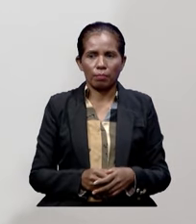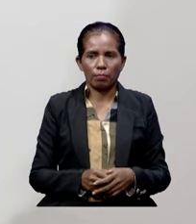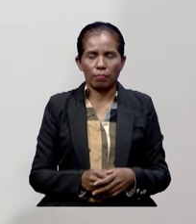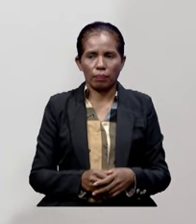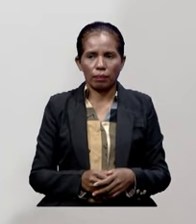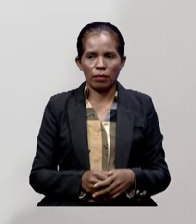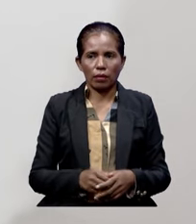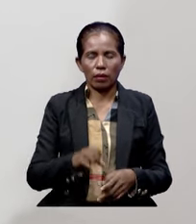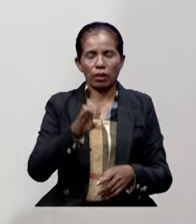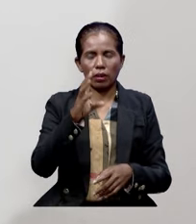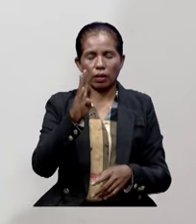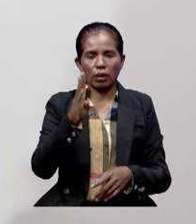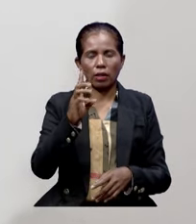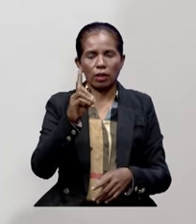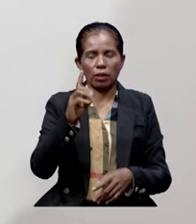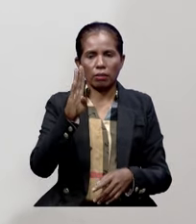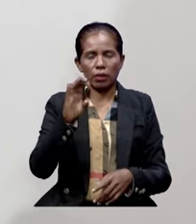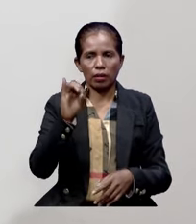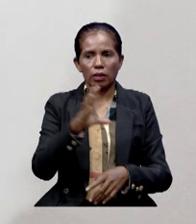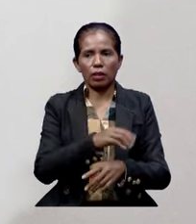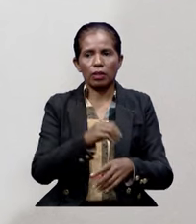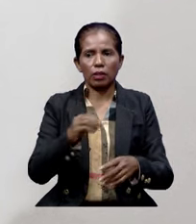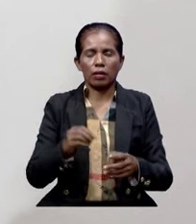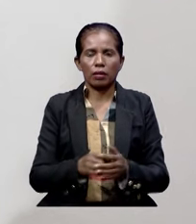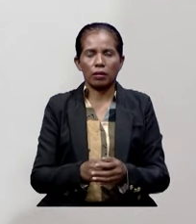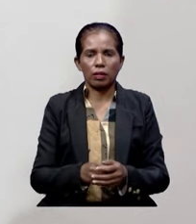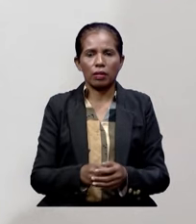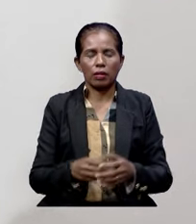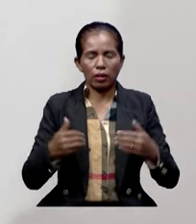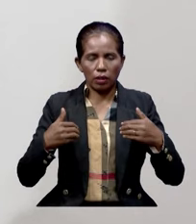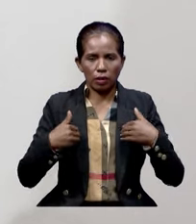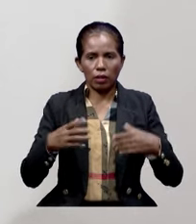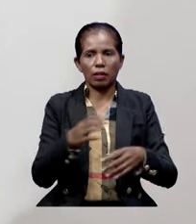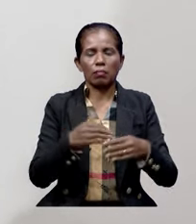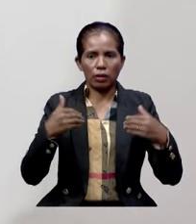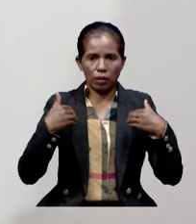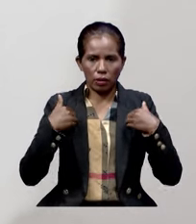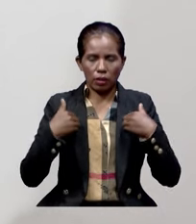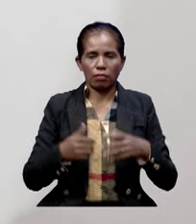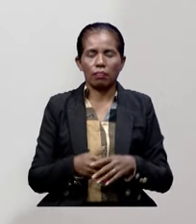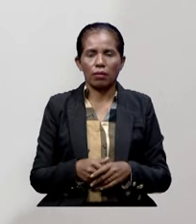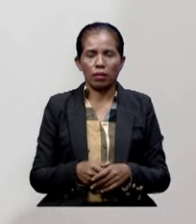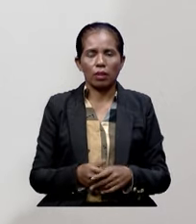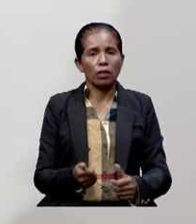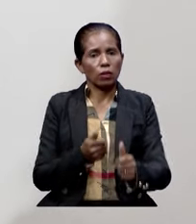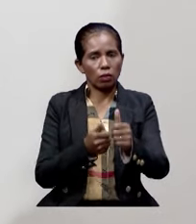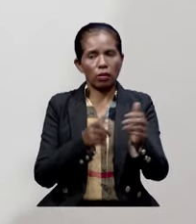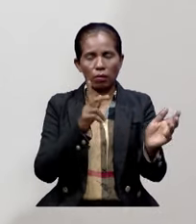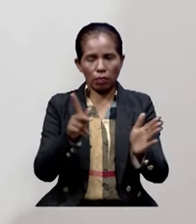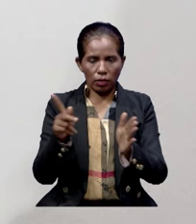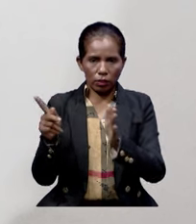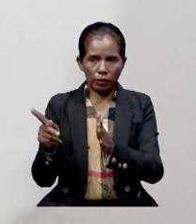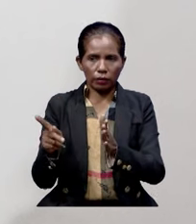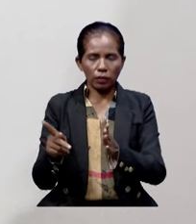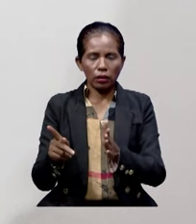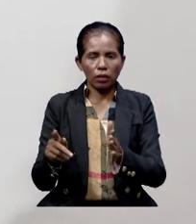de vinha oine Rita Plaza né oine mas tira neve tuir plano neve a